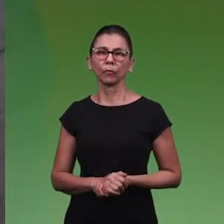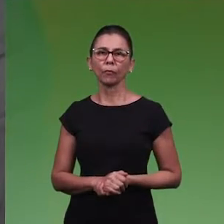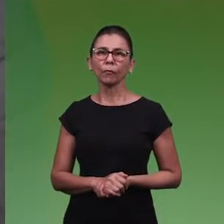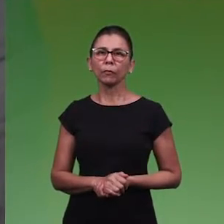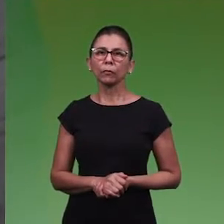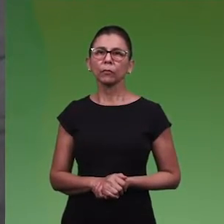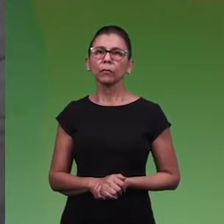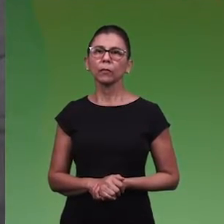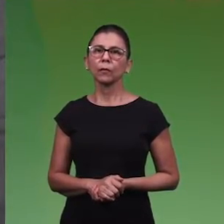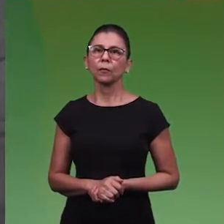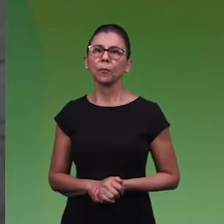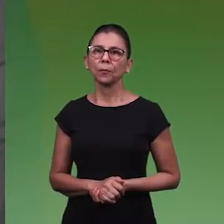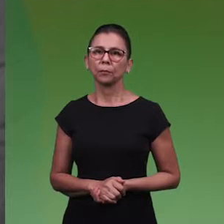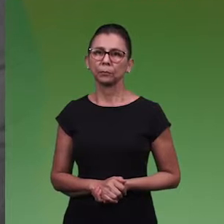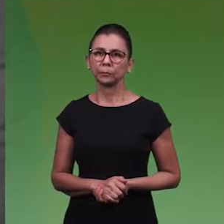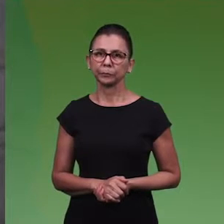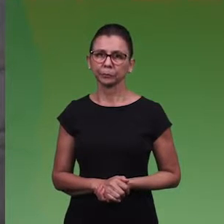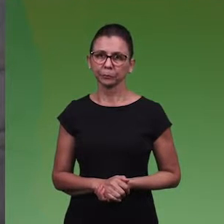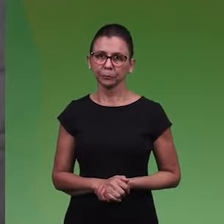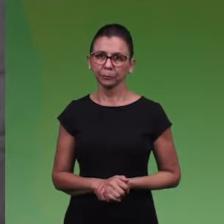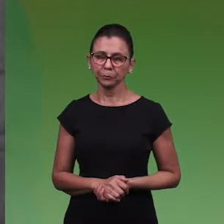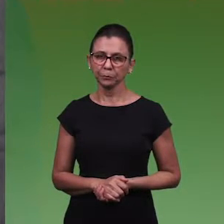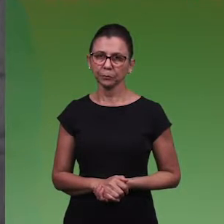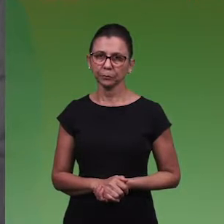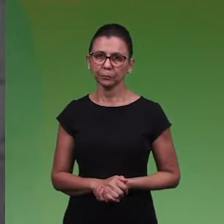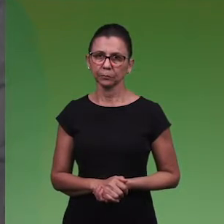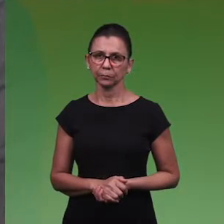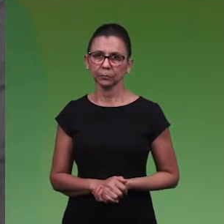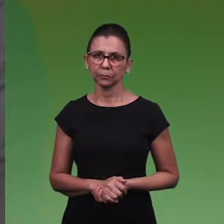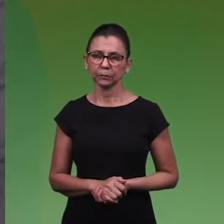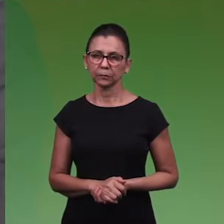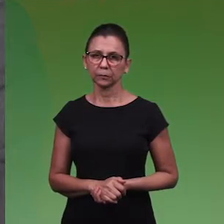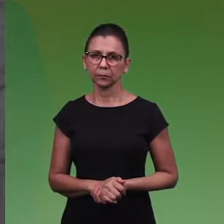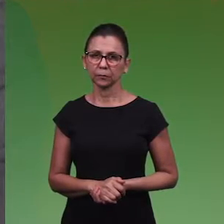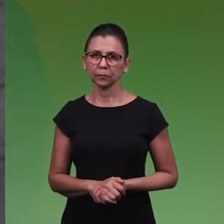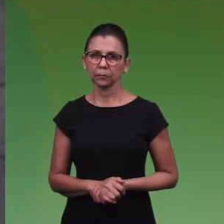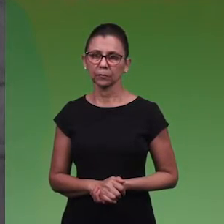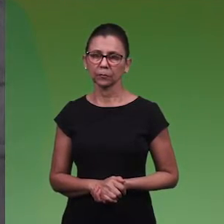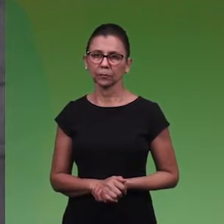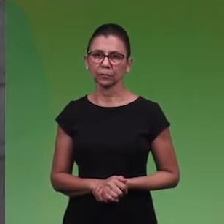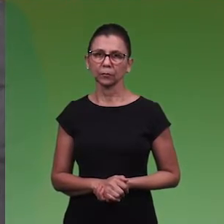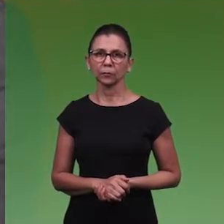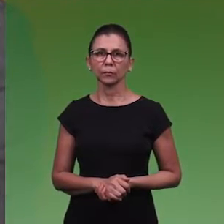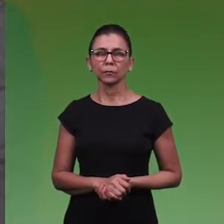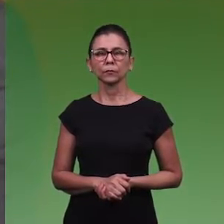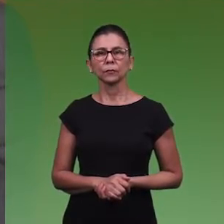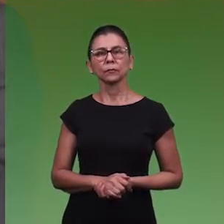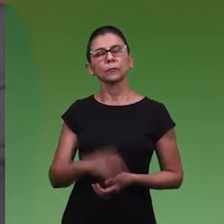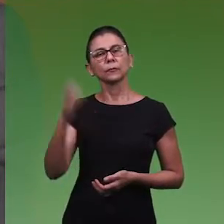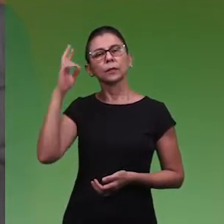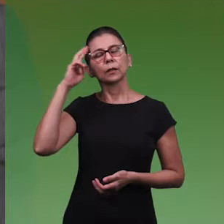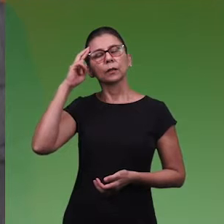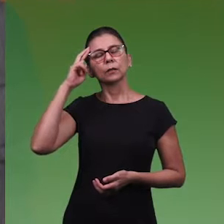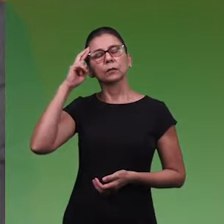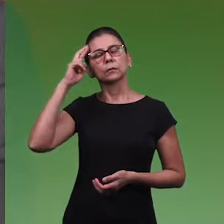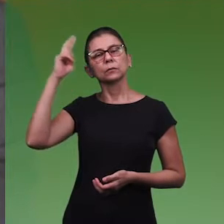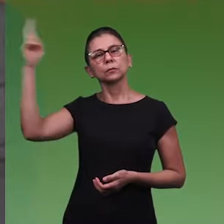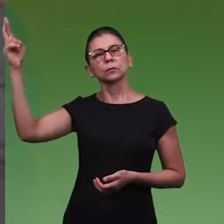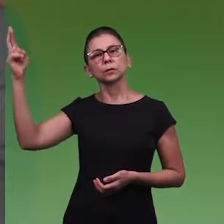Não foi uma vez só que Deus interveio na terra. Ele está fazendo uma intervenção para acabar com o